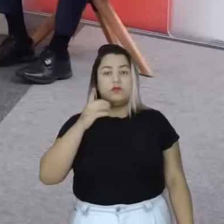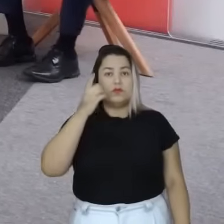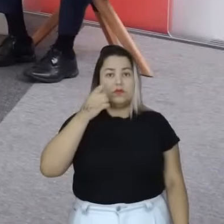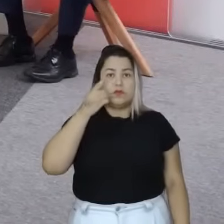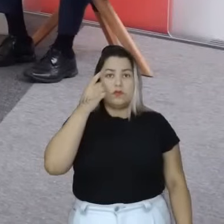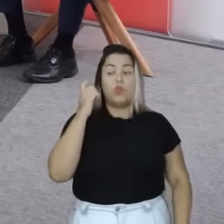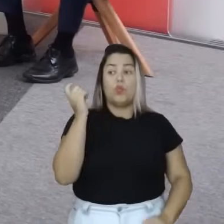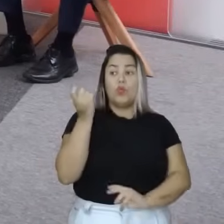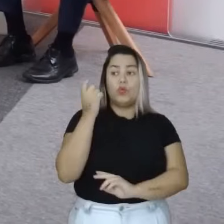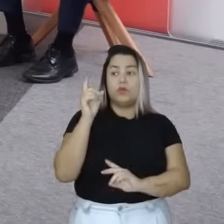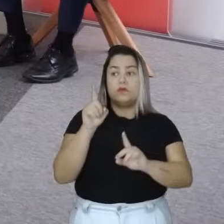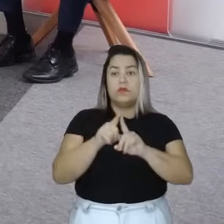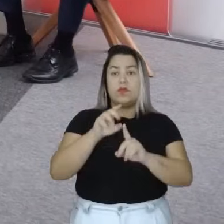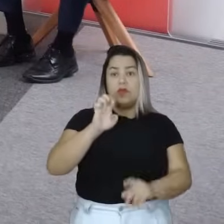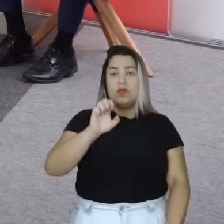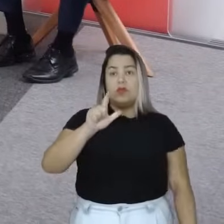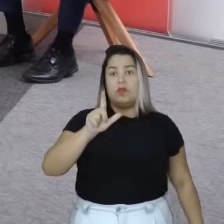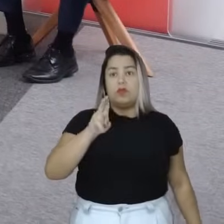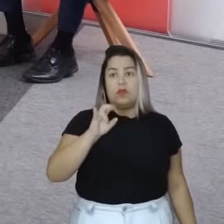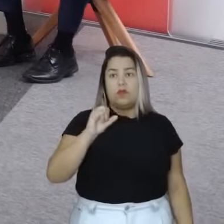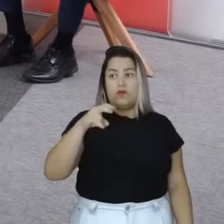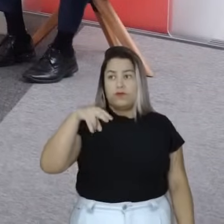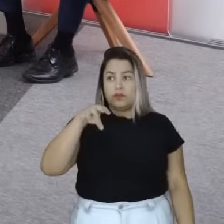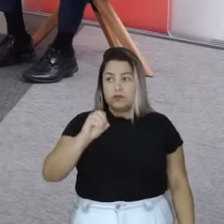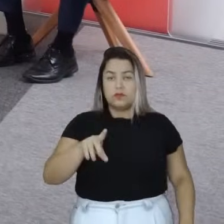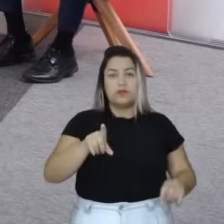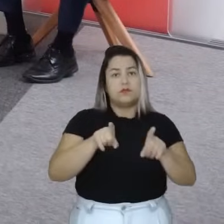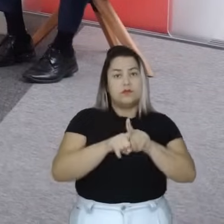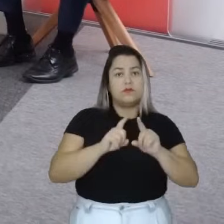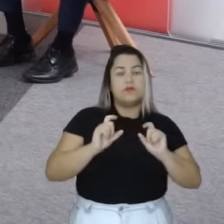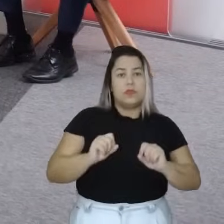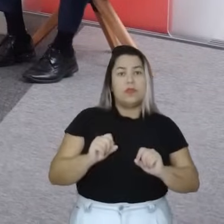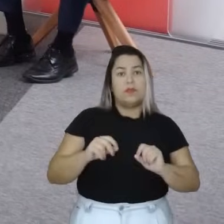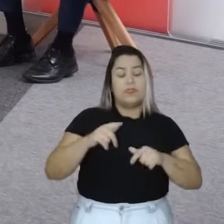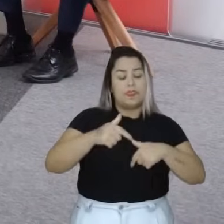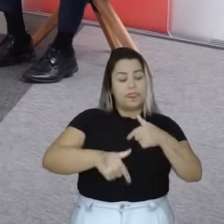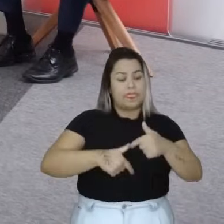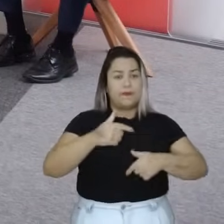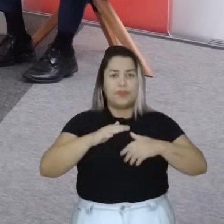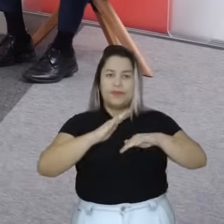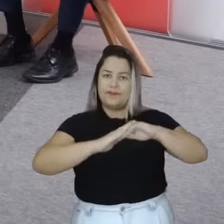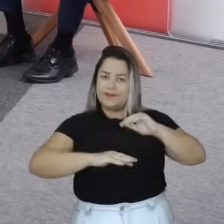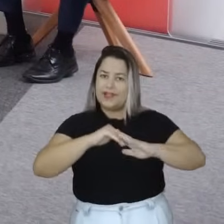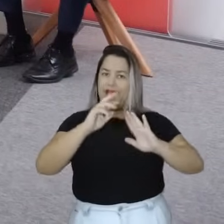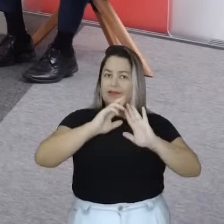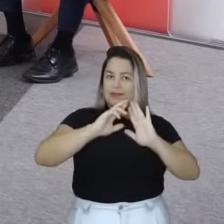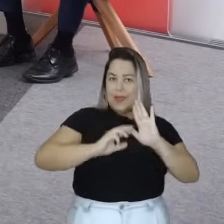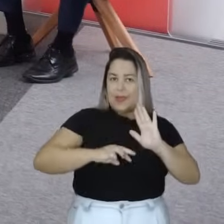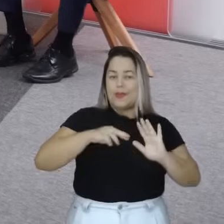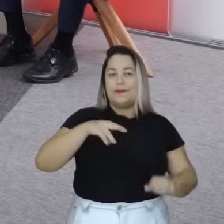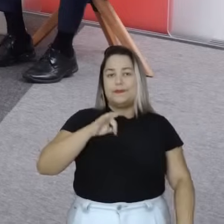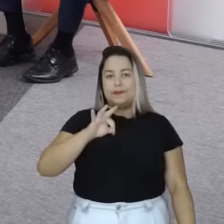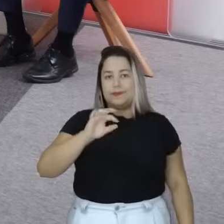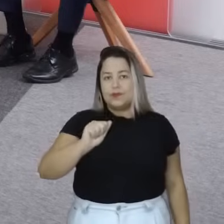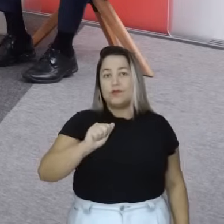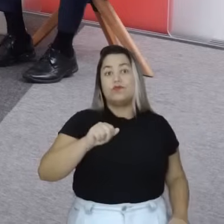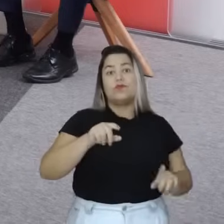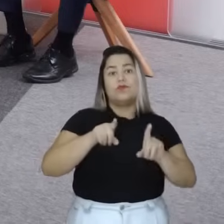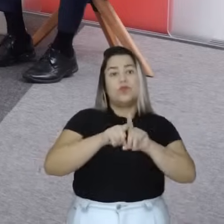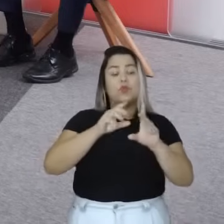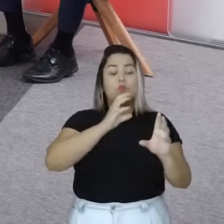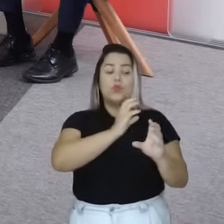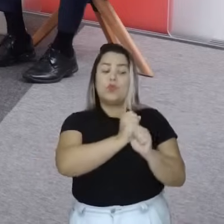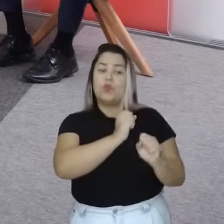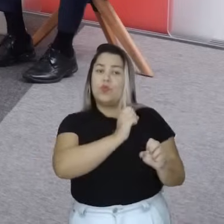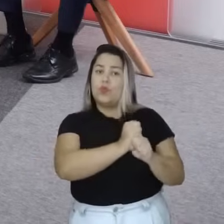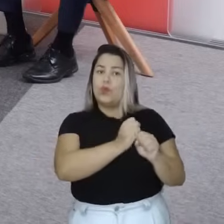do Rio Grande do Sul, Elvino Bongás, ele que ficou incumbido da tarefa de fazer esse relatório na Comissão Mista de Orçamento. E a gente